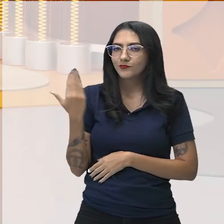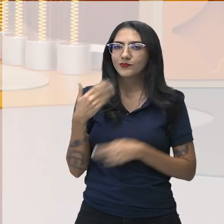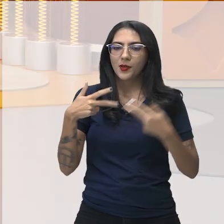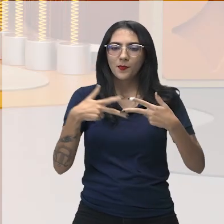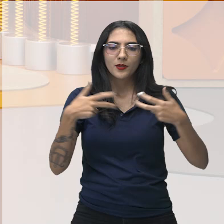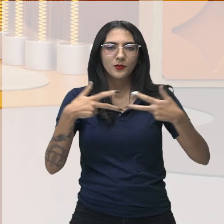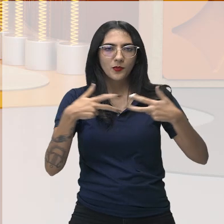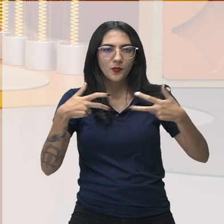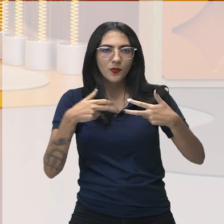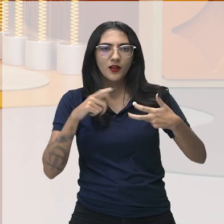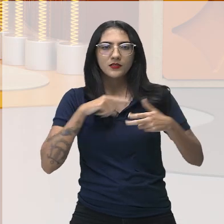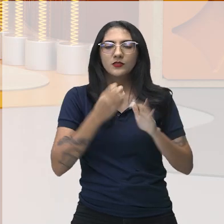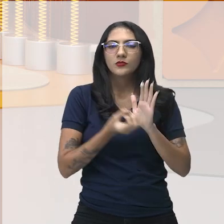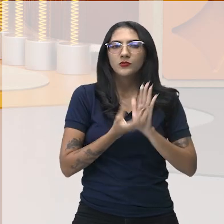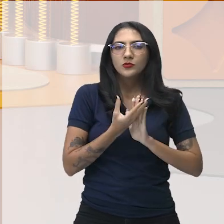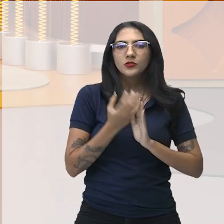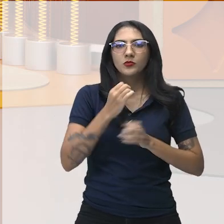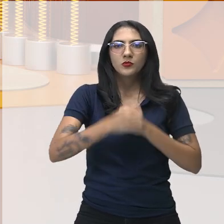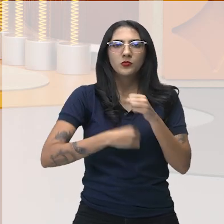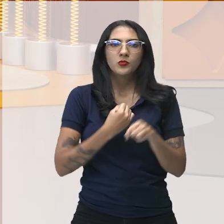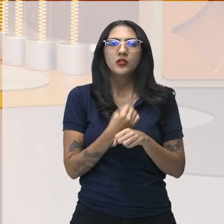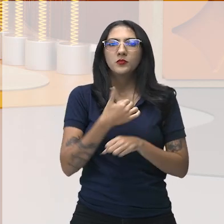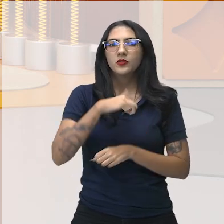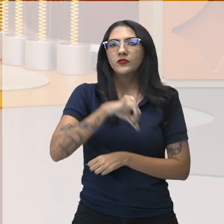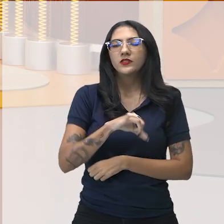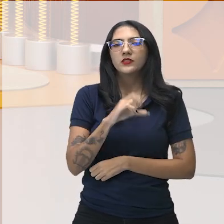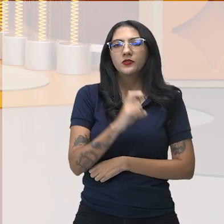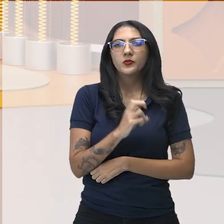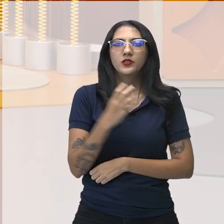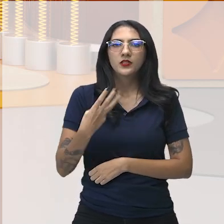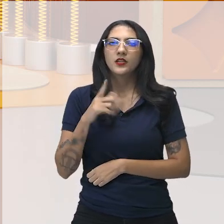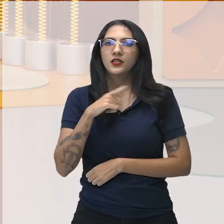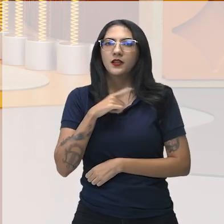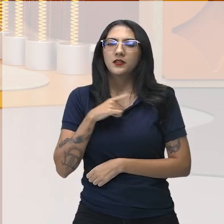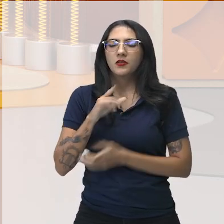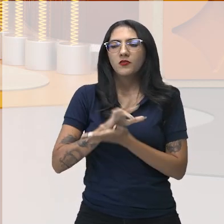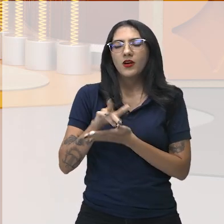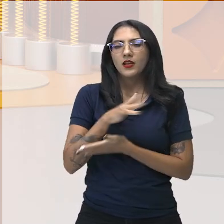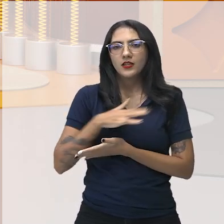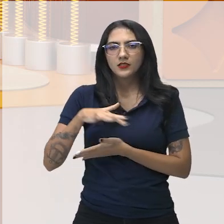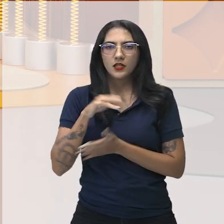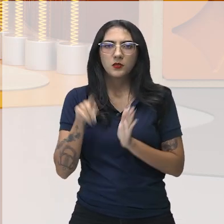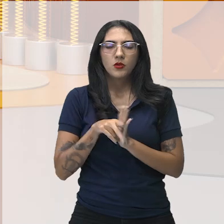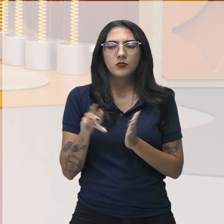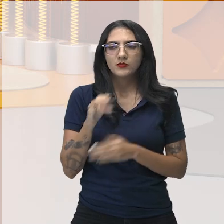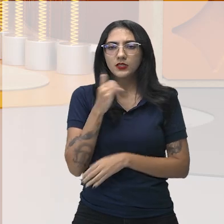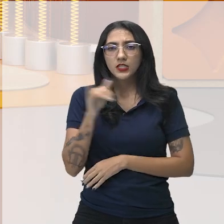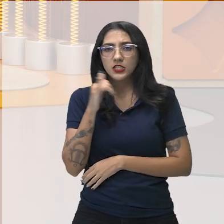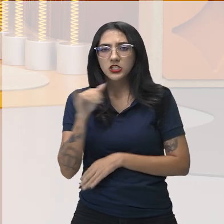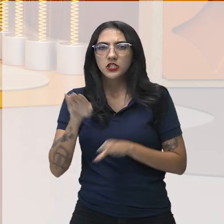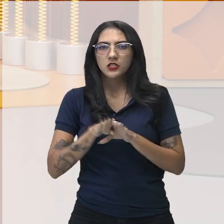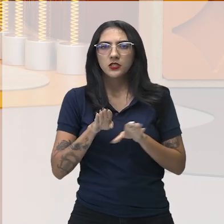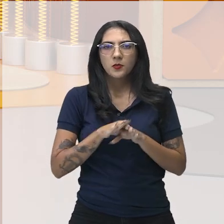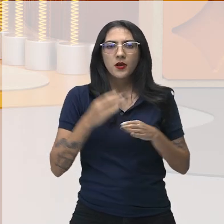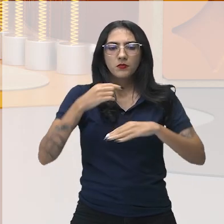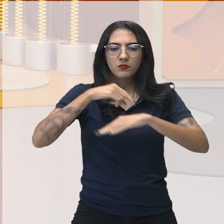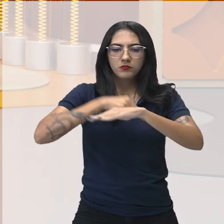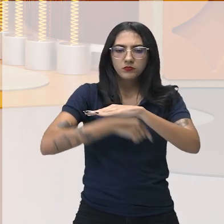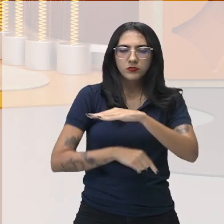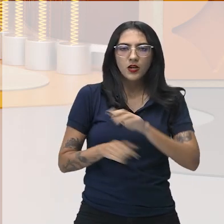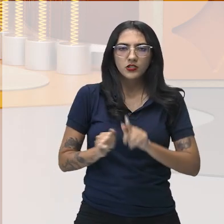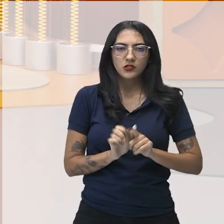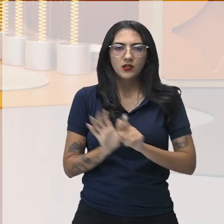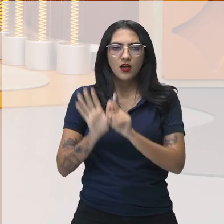ali no ano de 1953, atua ali em diversos setores, como o energético, exploração de gás, de